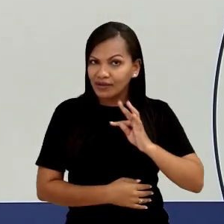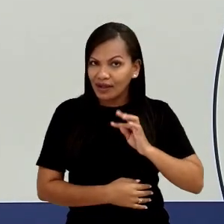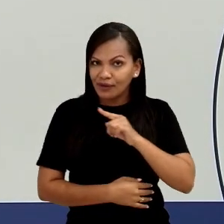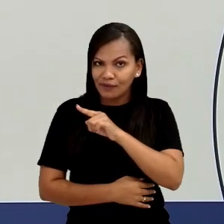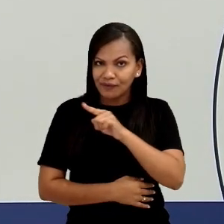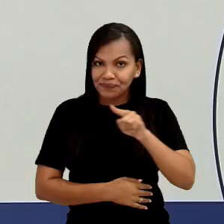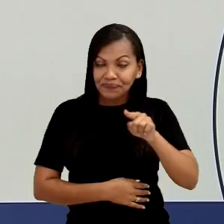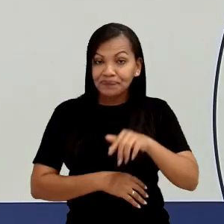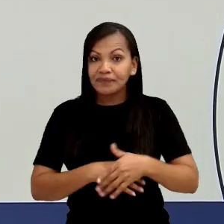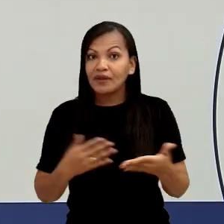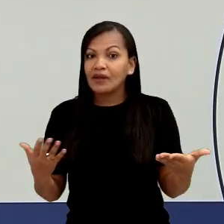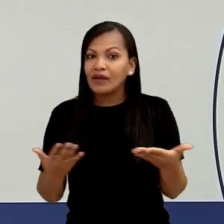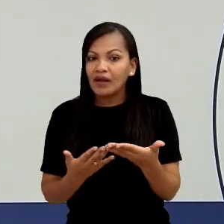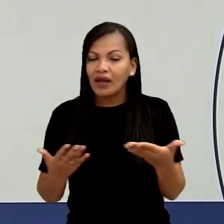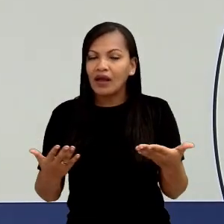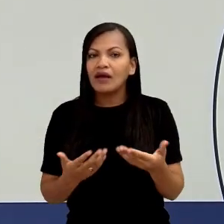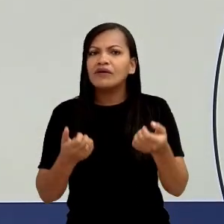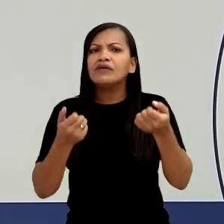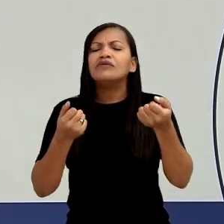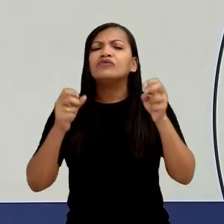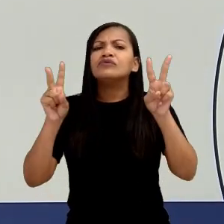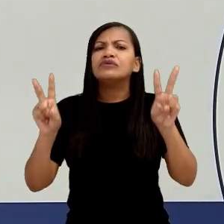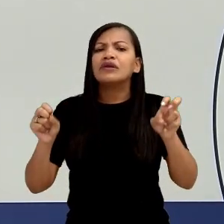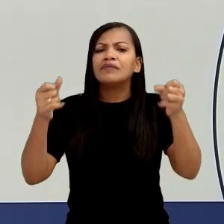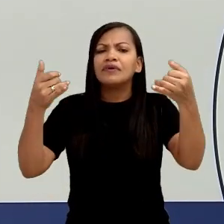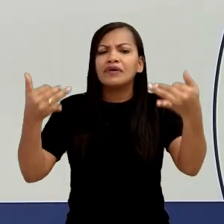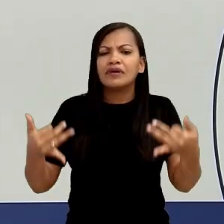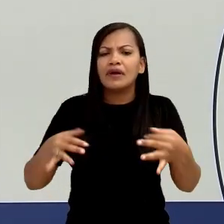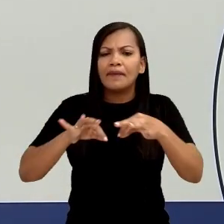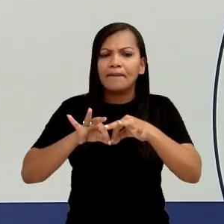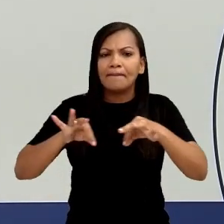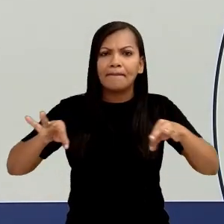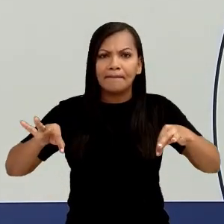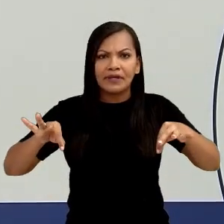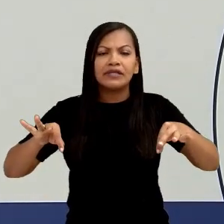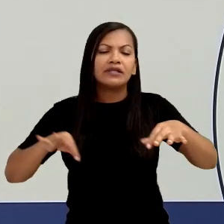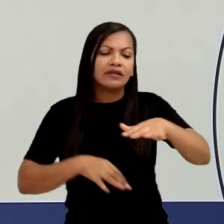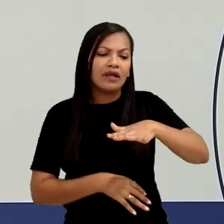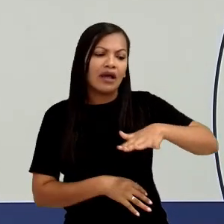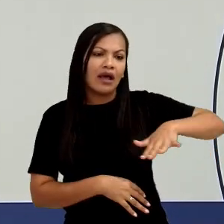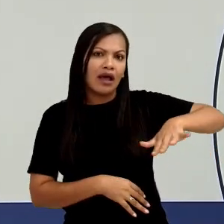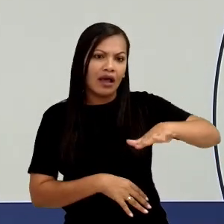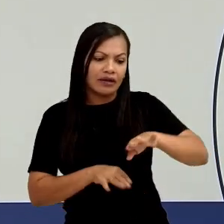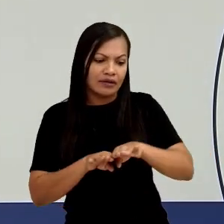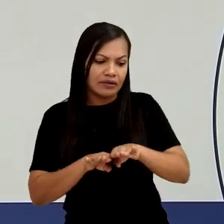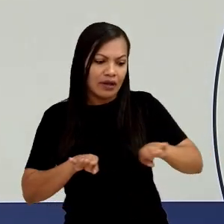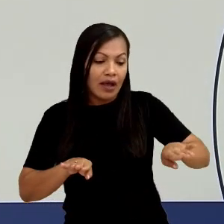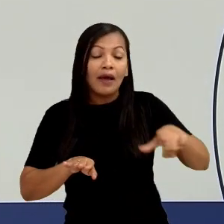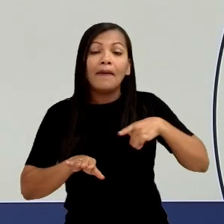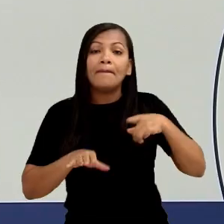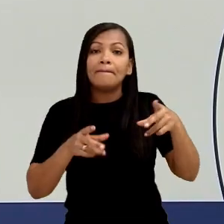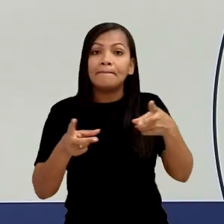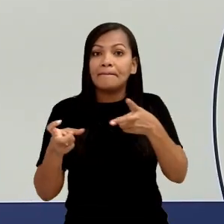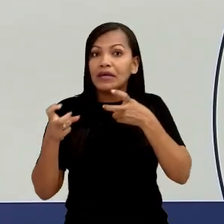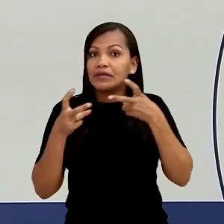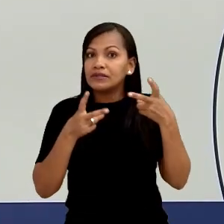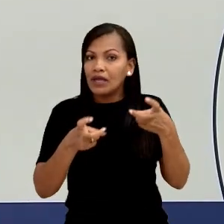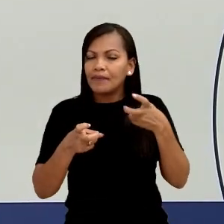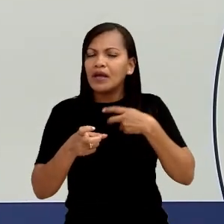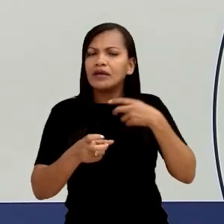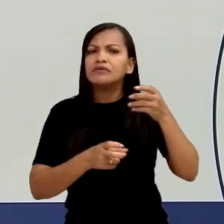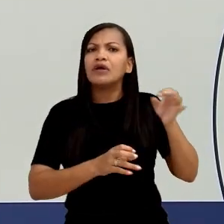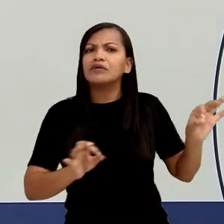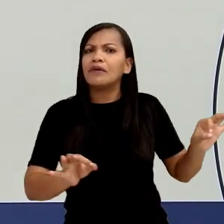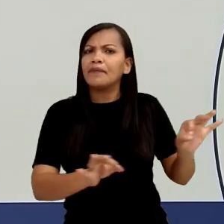agora é o descritor que fala sobre medida da área de regiões planas. A gente vai perceber que na nossa preparação